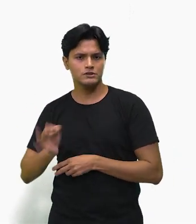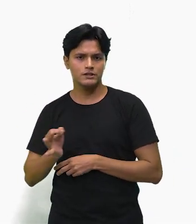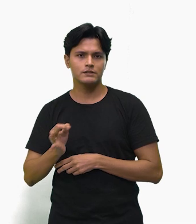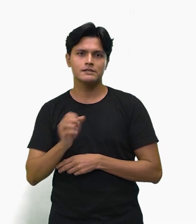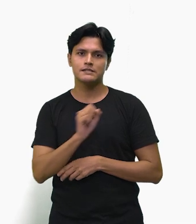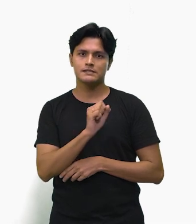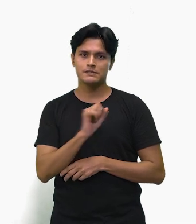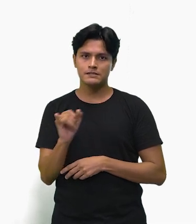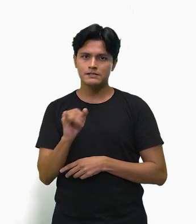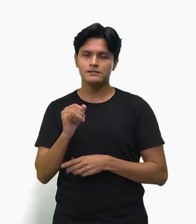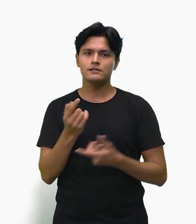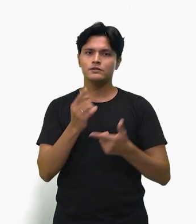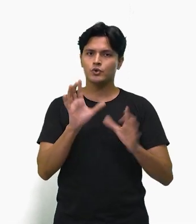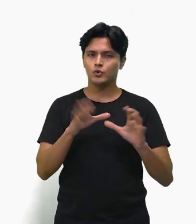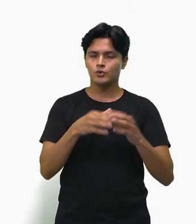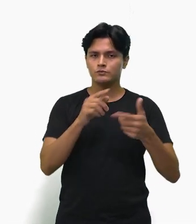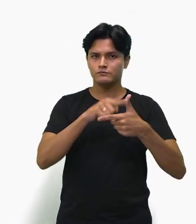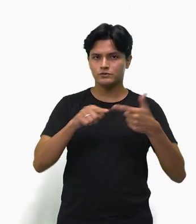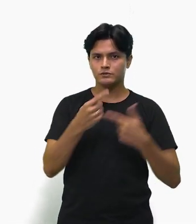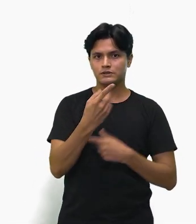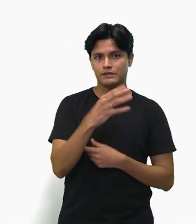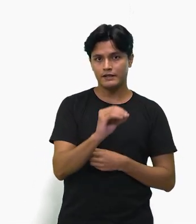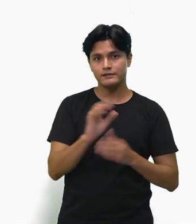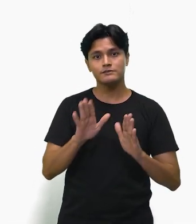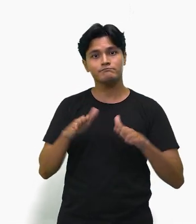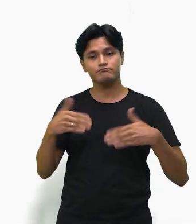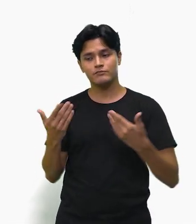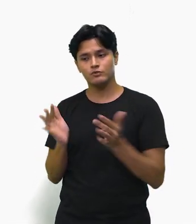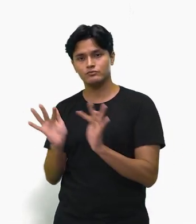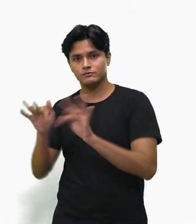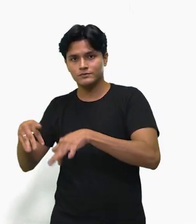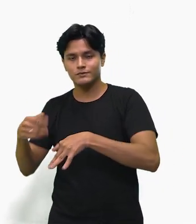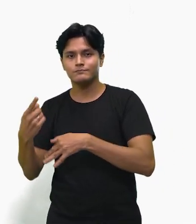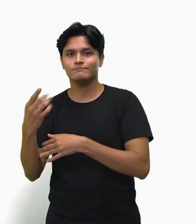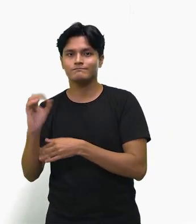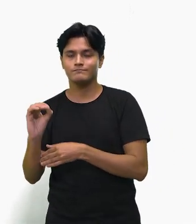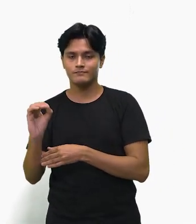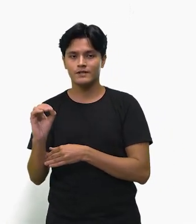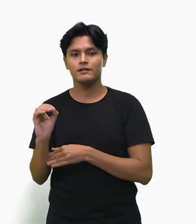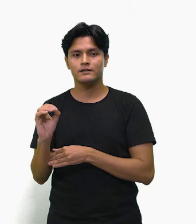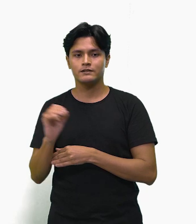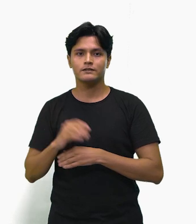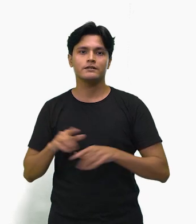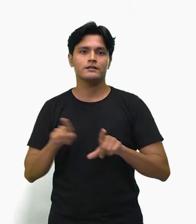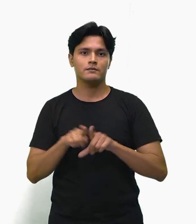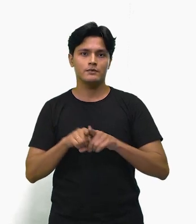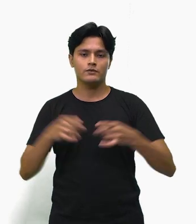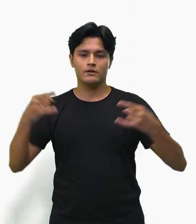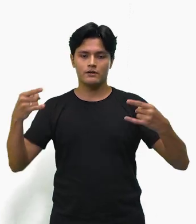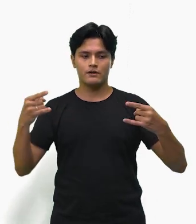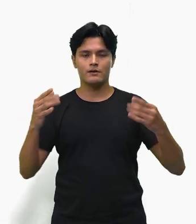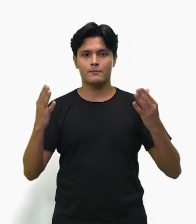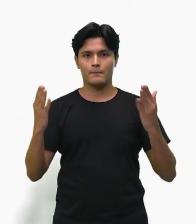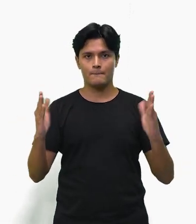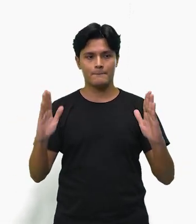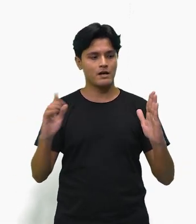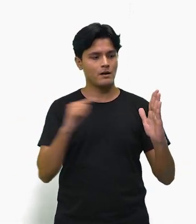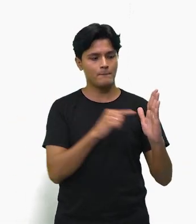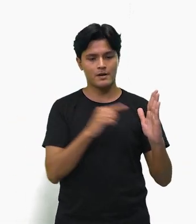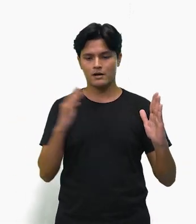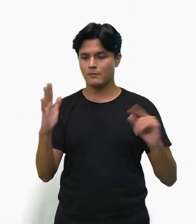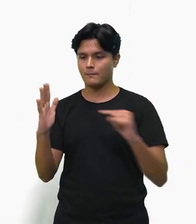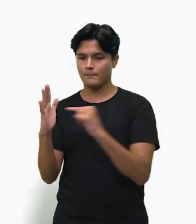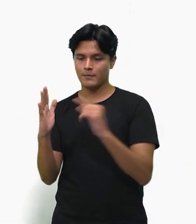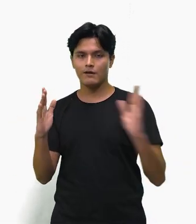10. Outra característica que eu tenho aí, ó, que os extremos, eles são o resultado da multiplicação, ó. 1 vezes